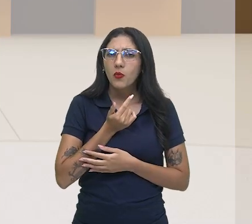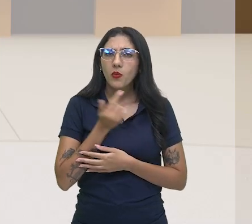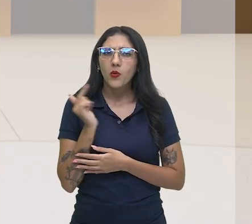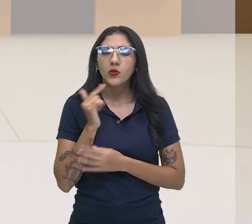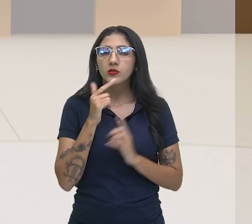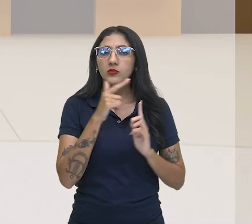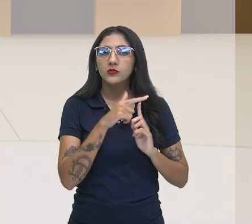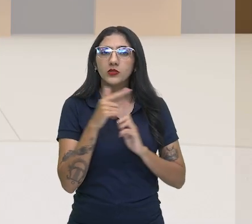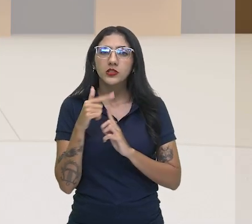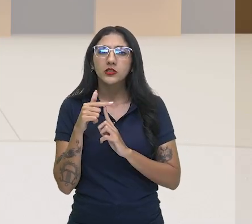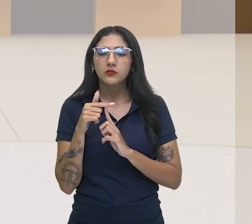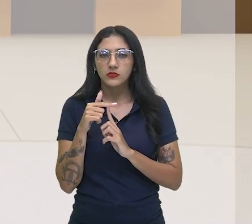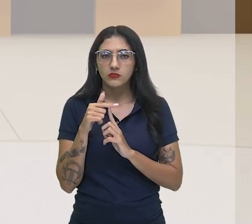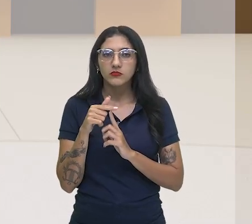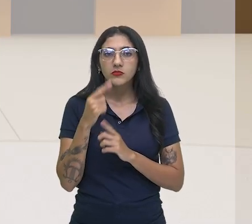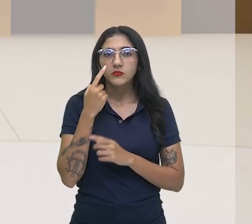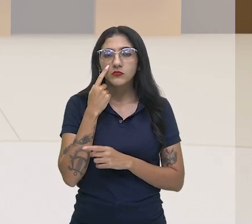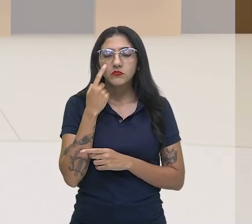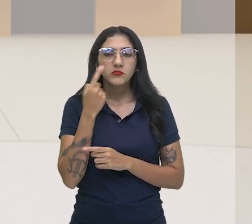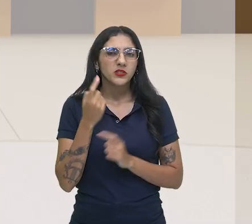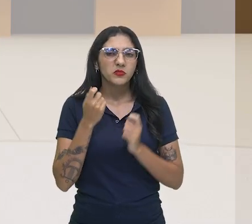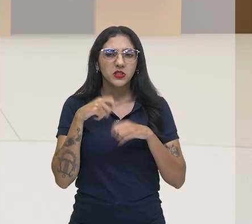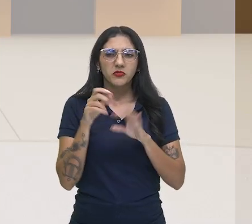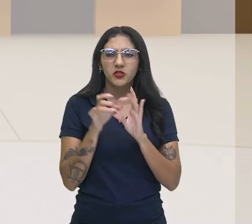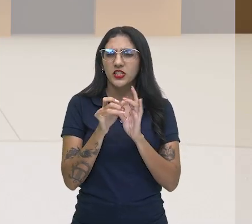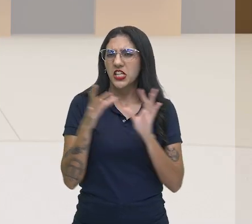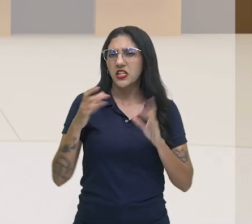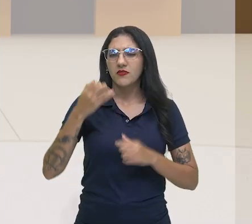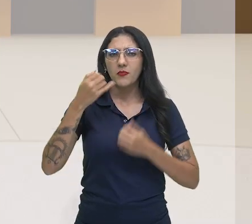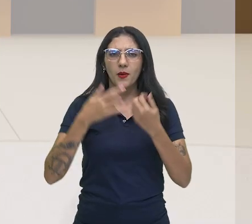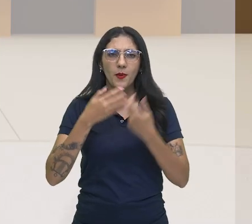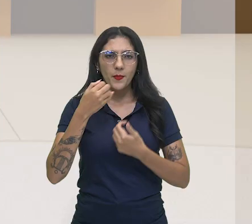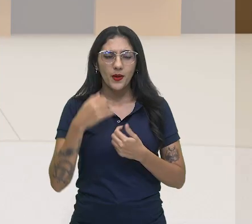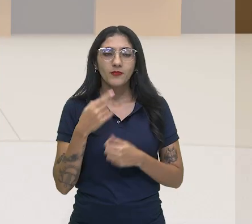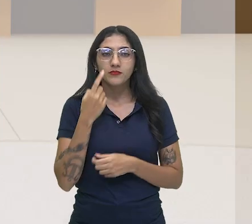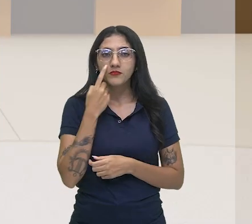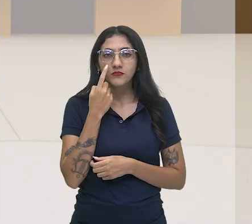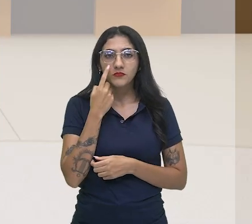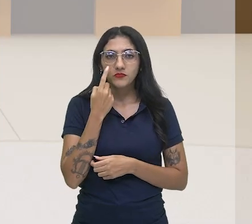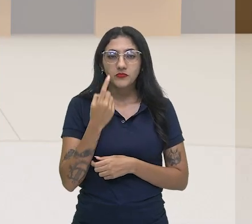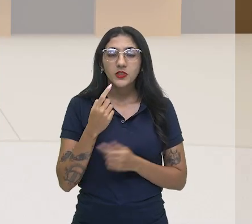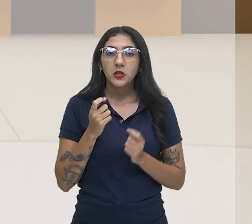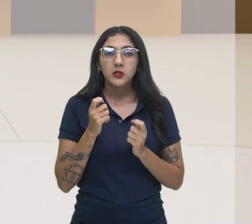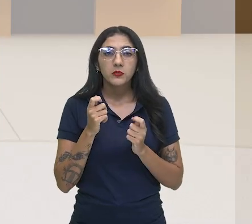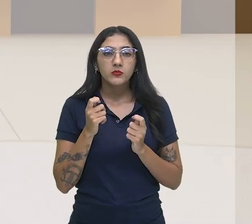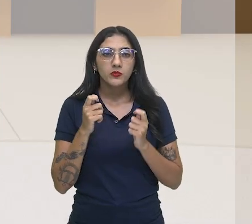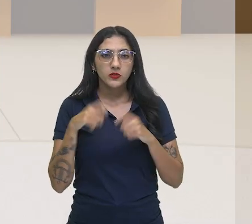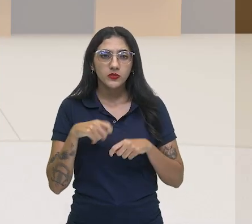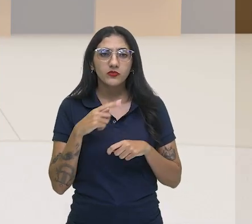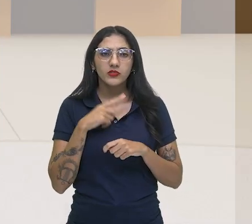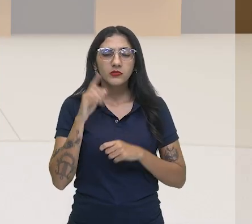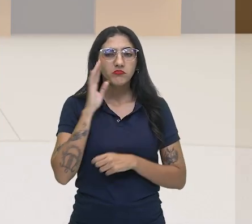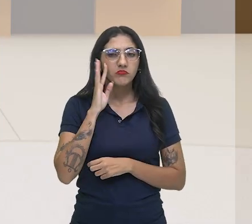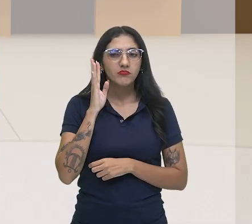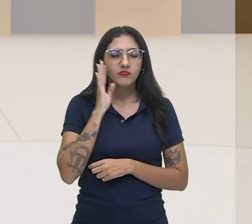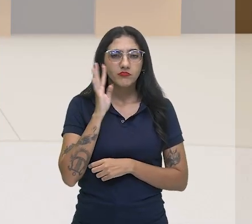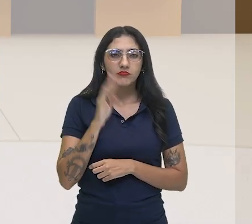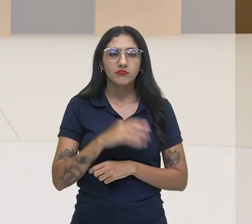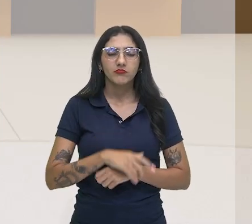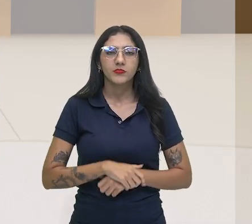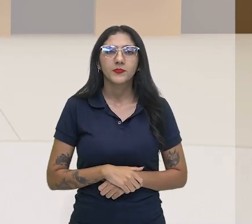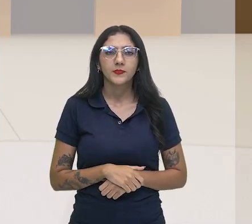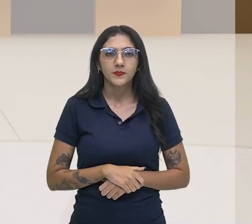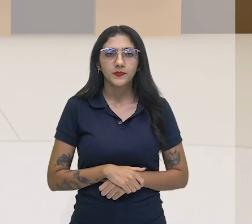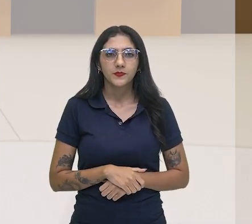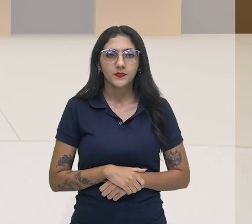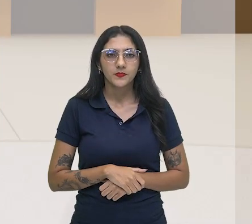é mais... a pessoa pode falar mais tempo, esse ponto foi bem importante, professora. Eu posso trazer as minhas reflexões, ok? Que